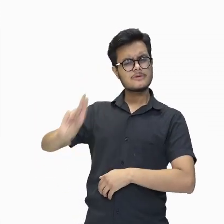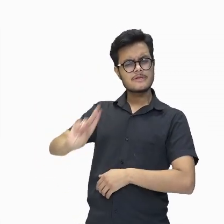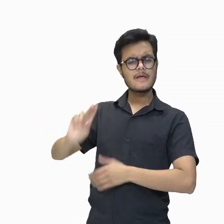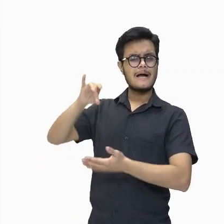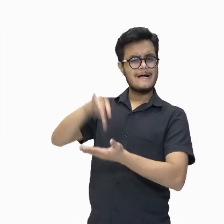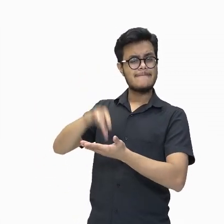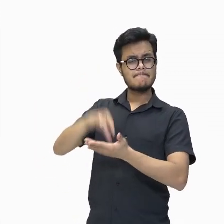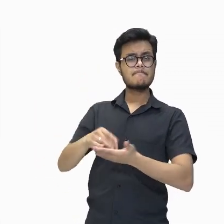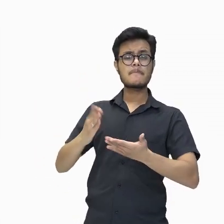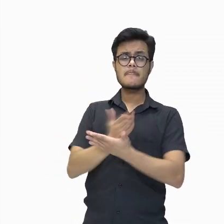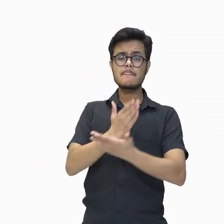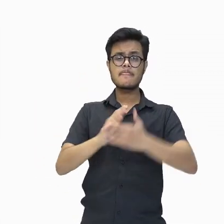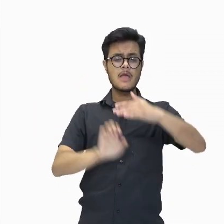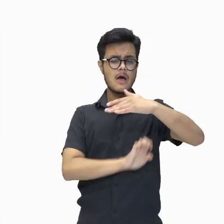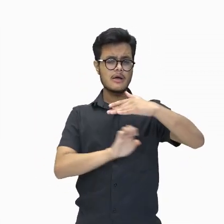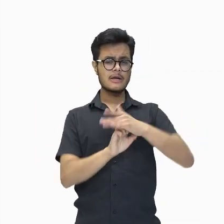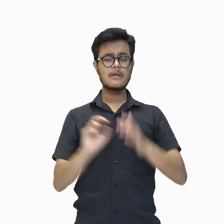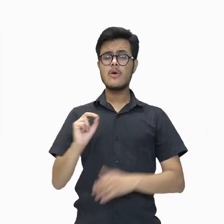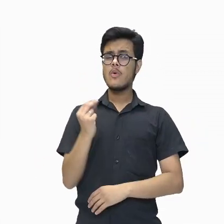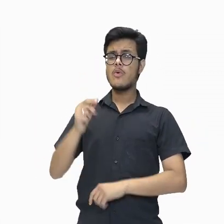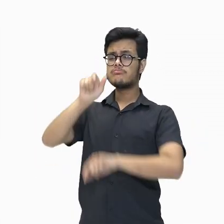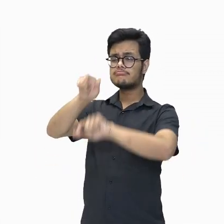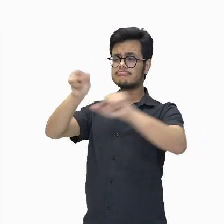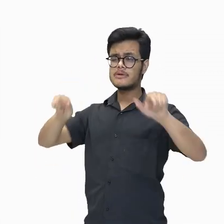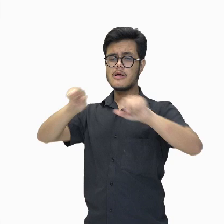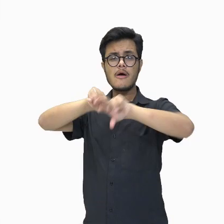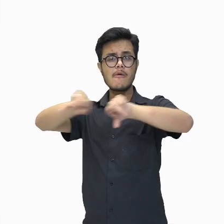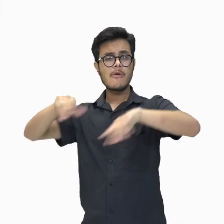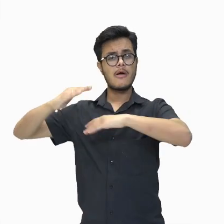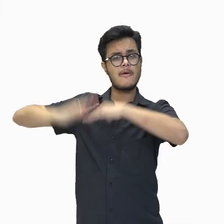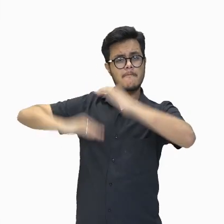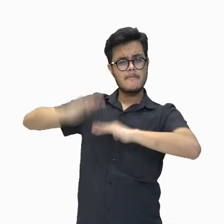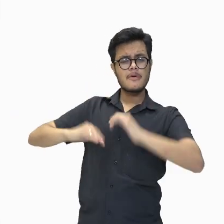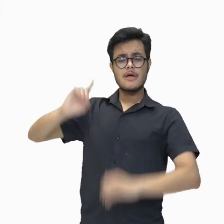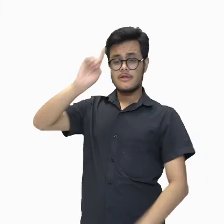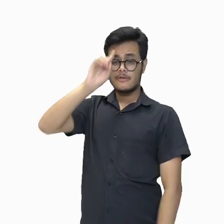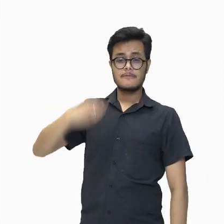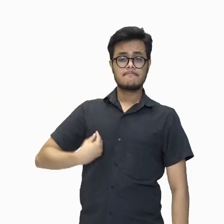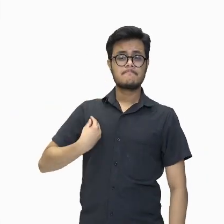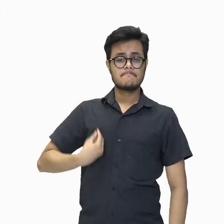tanto por empresas como por pessoas, nas mais diversas situações.